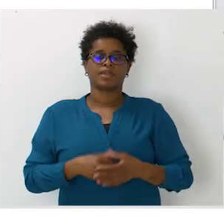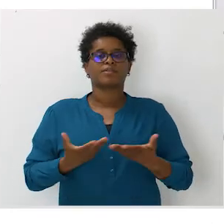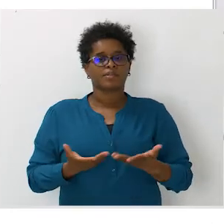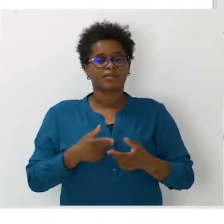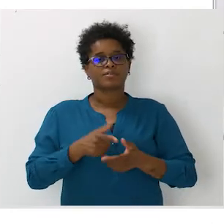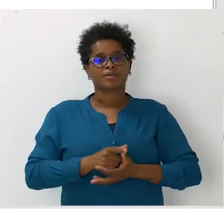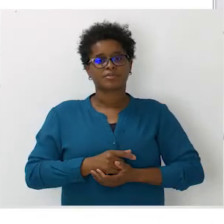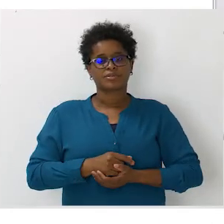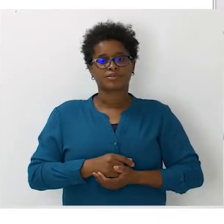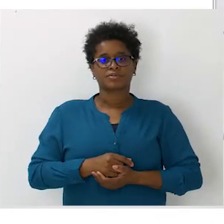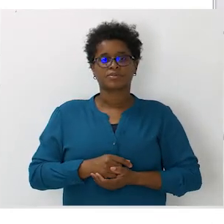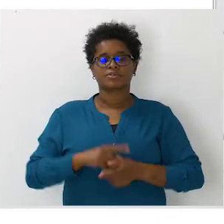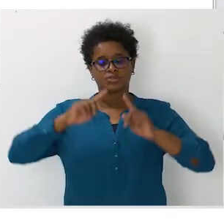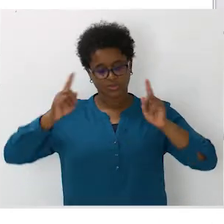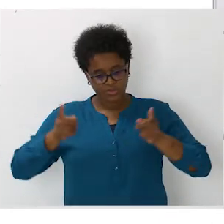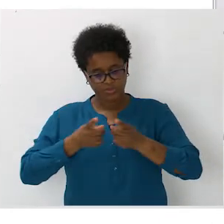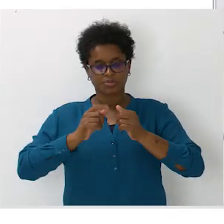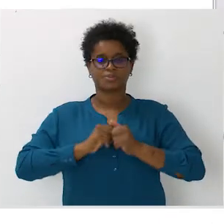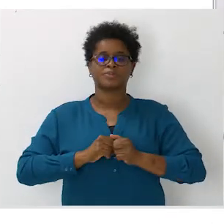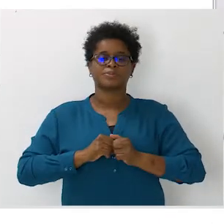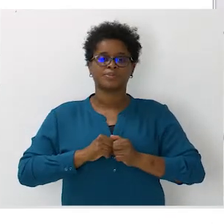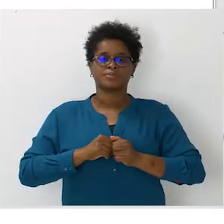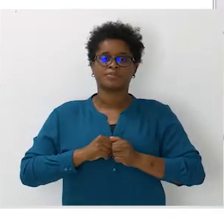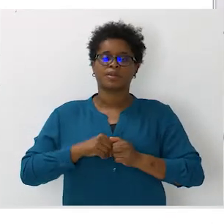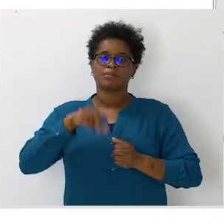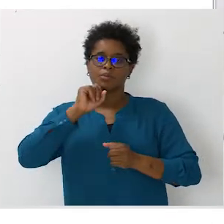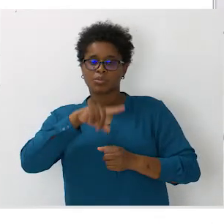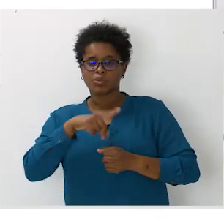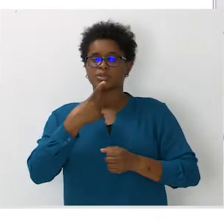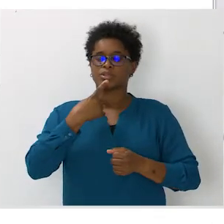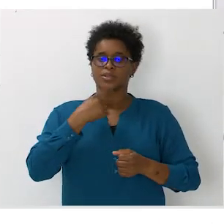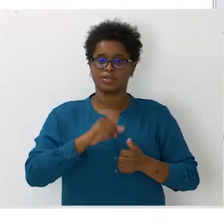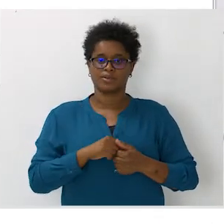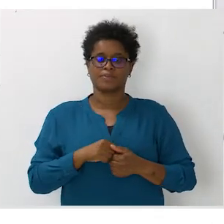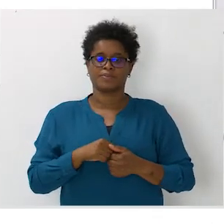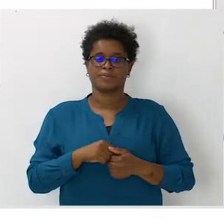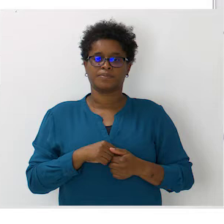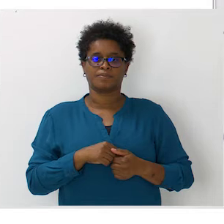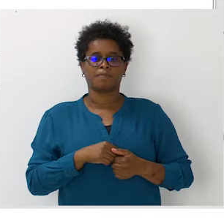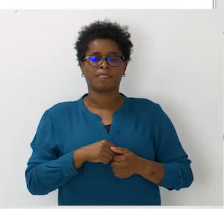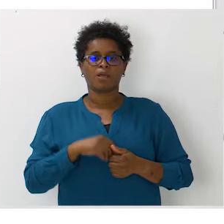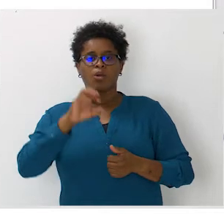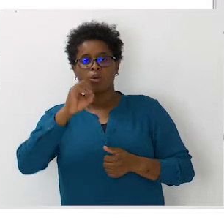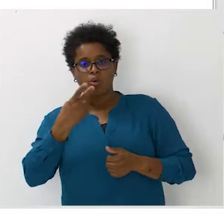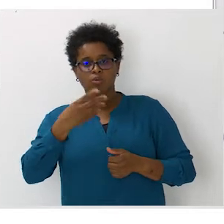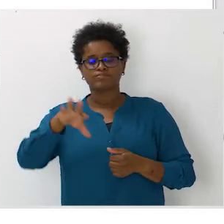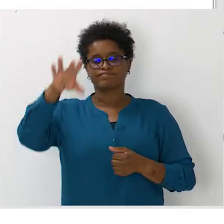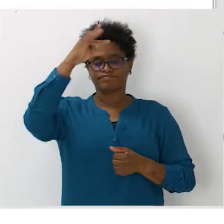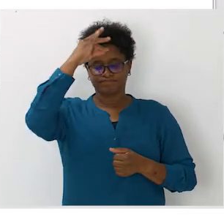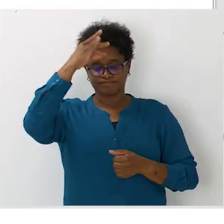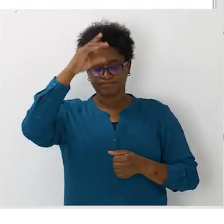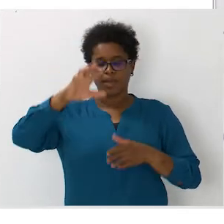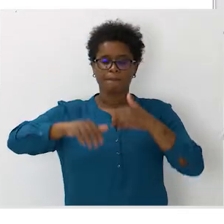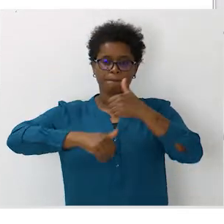E em termos de síntese, para podermos compreender ou memorizar